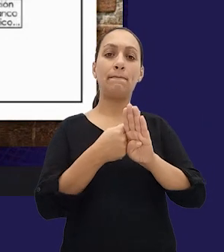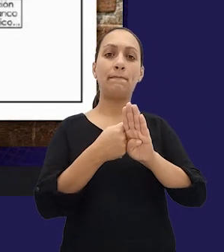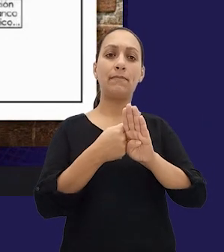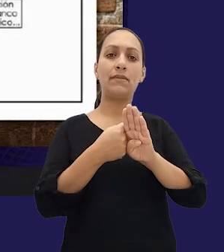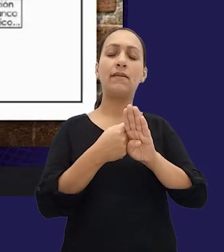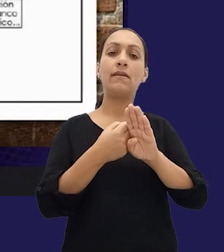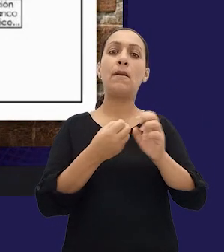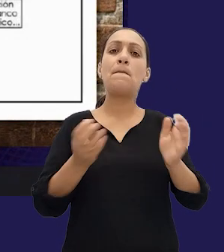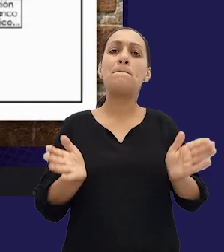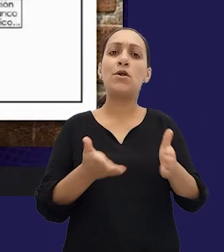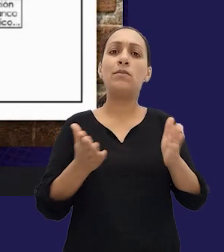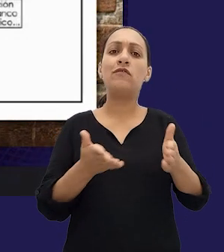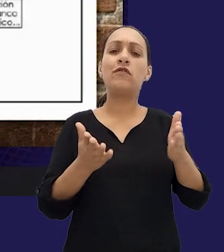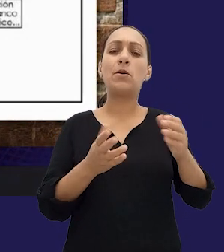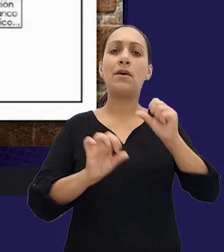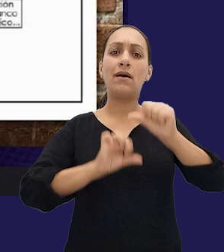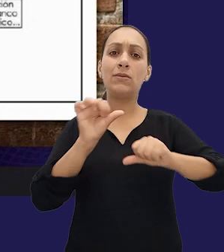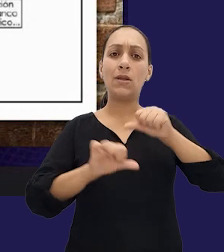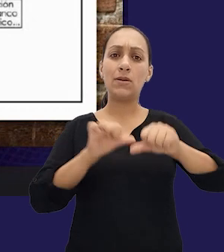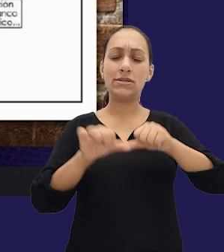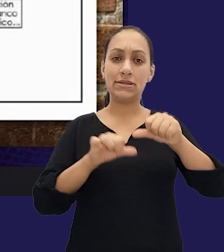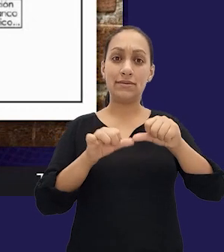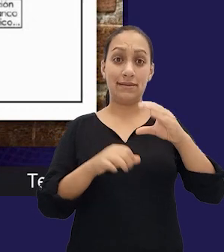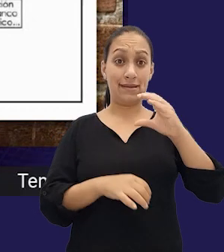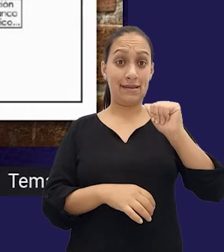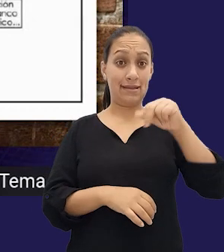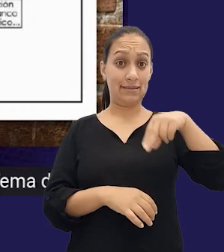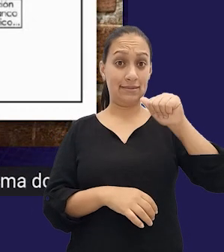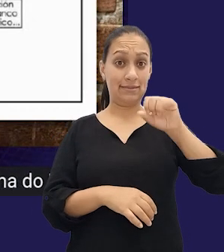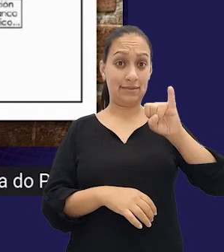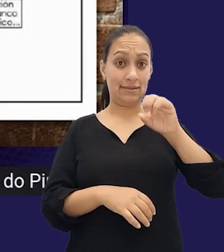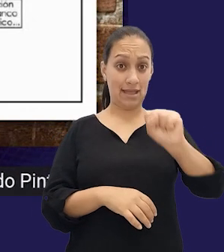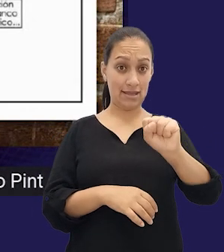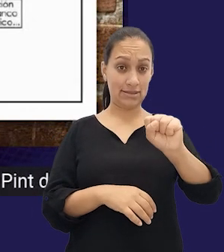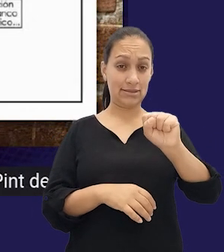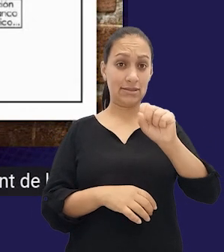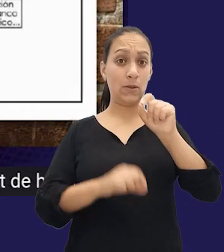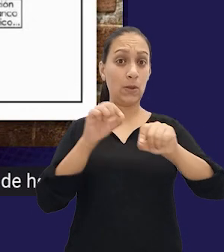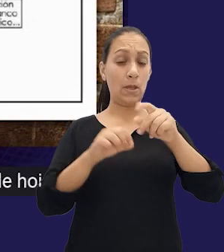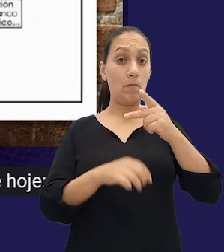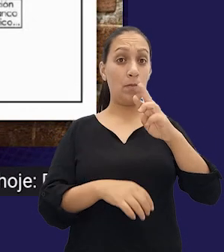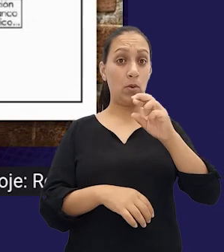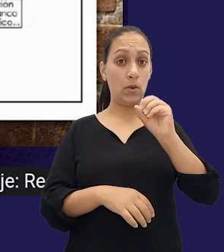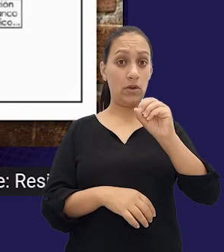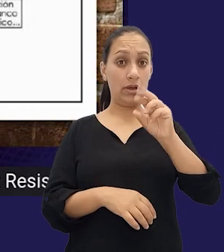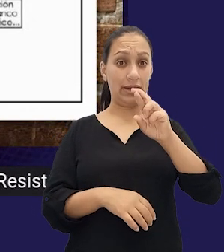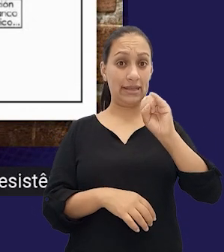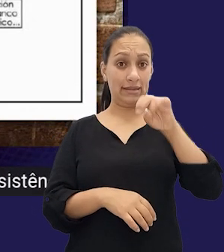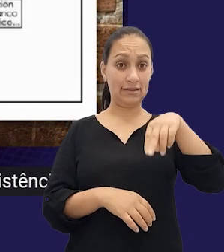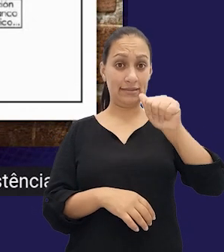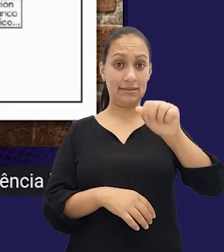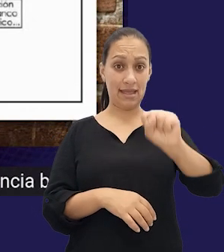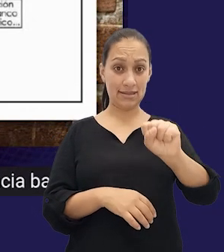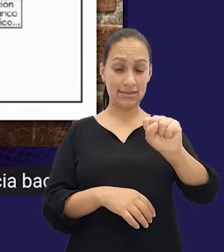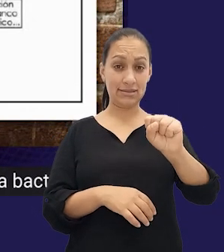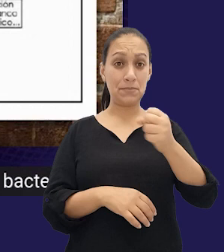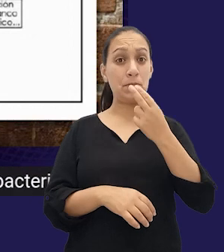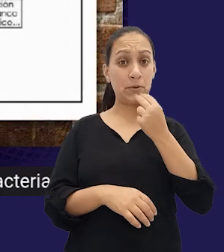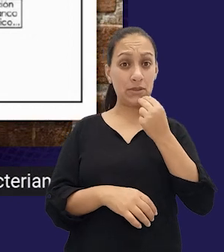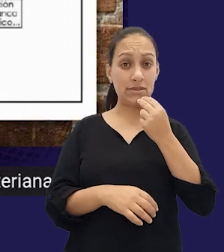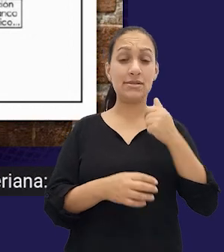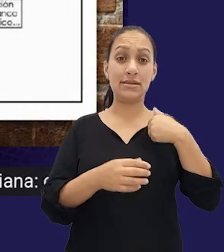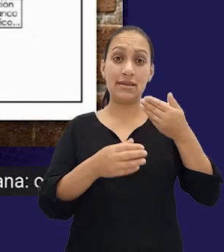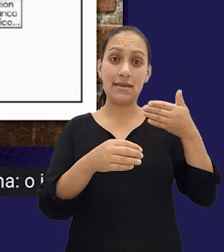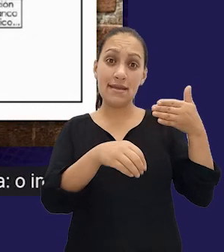uma alteração em canais, que são as porinas, que são proteínas, por onde ingressam alguns